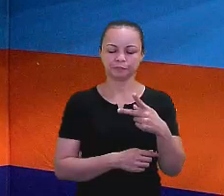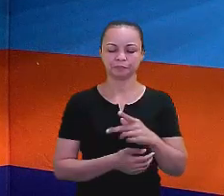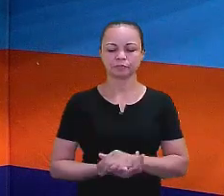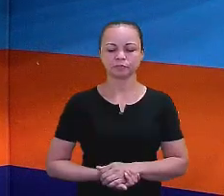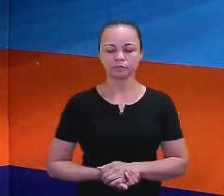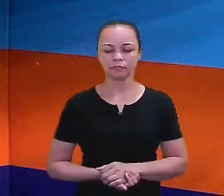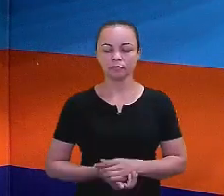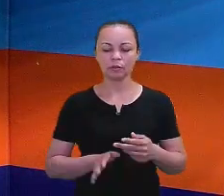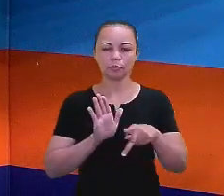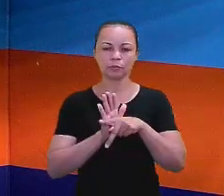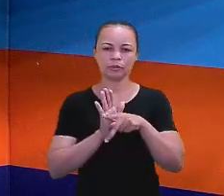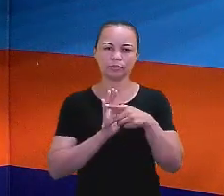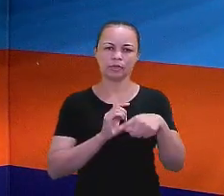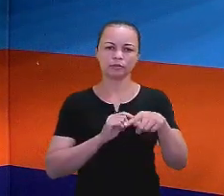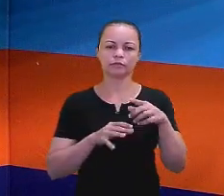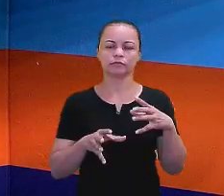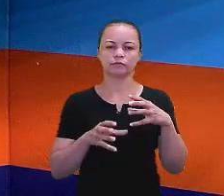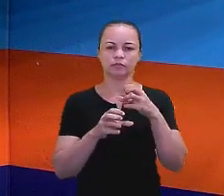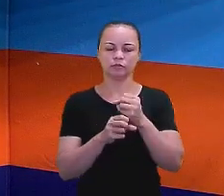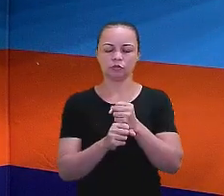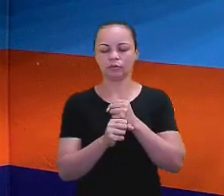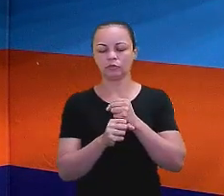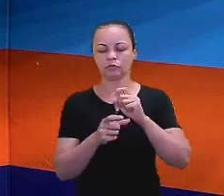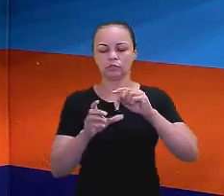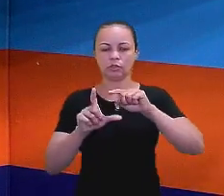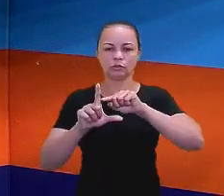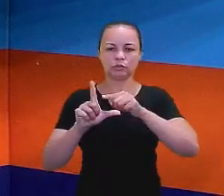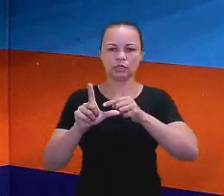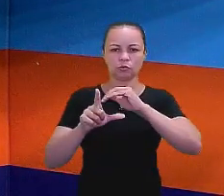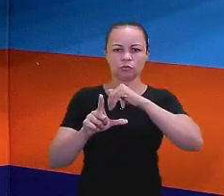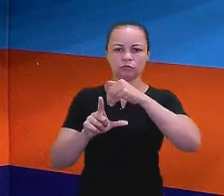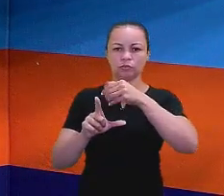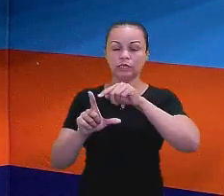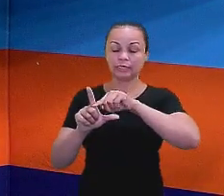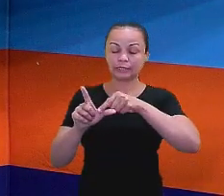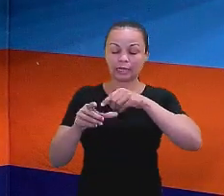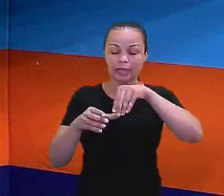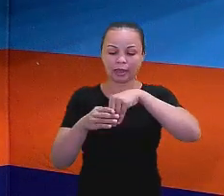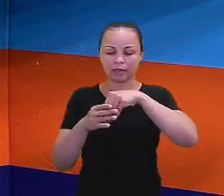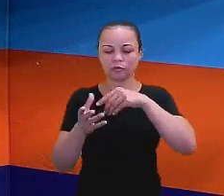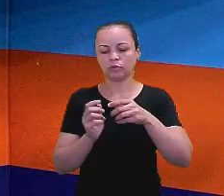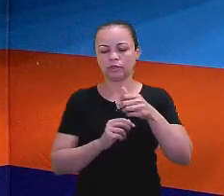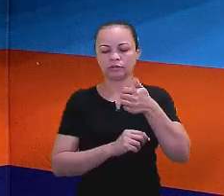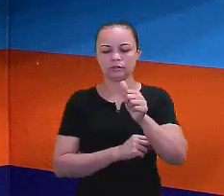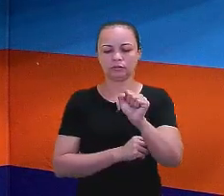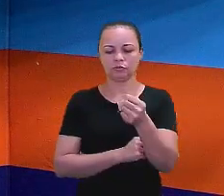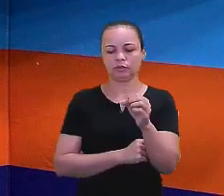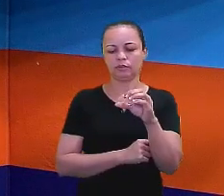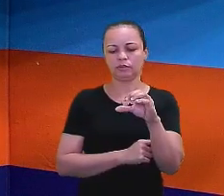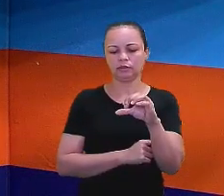propriedades se refere à soma de seus ângulos internos, que é sempre igual a 180 graus,